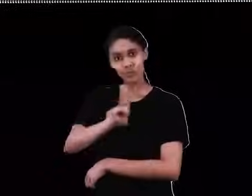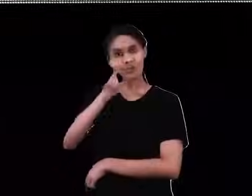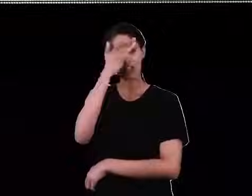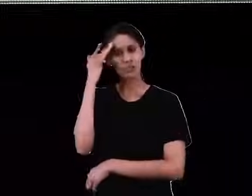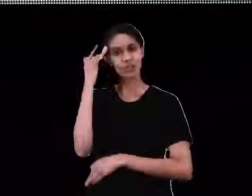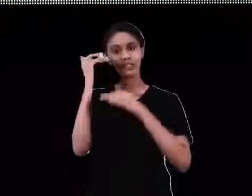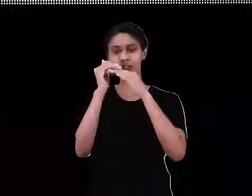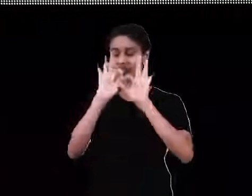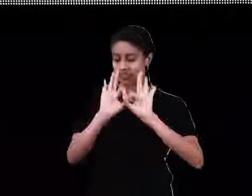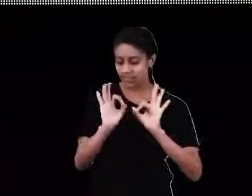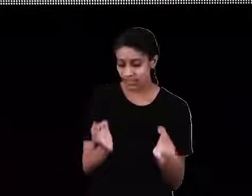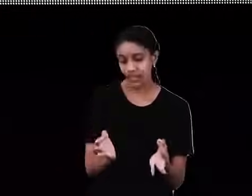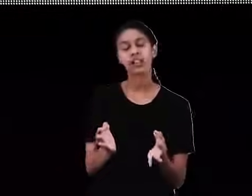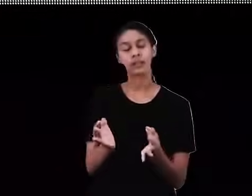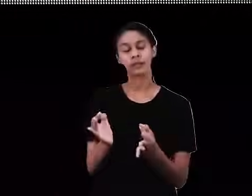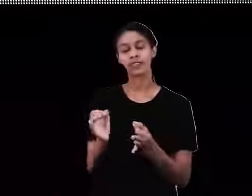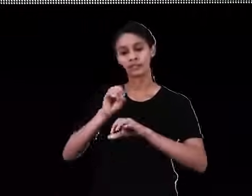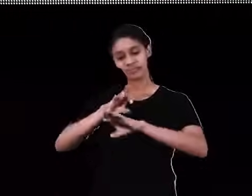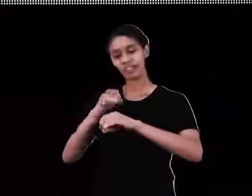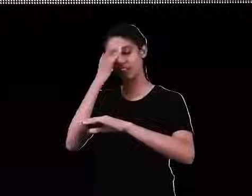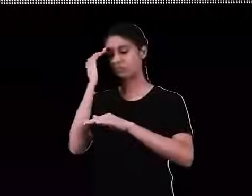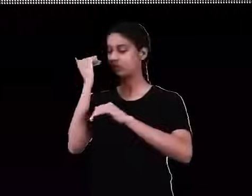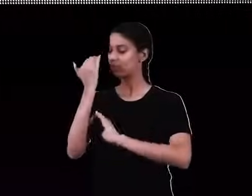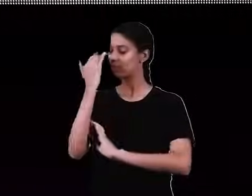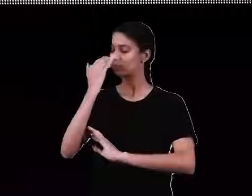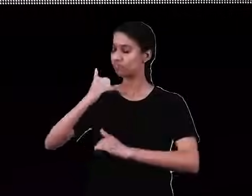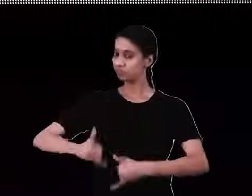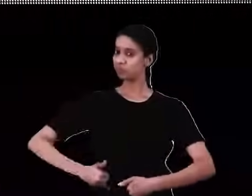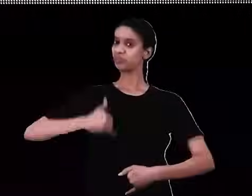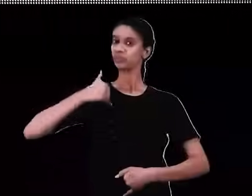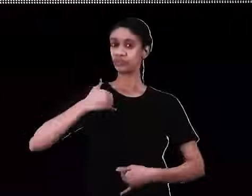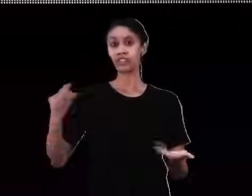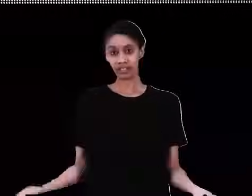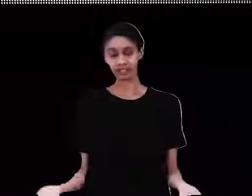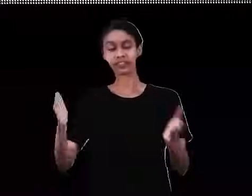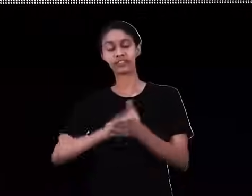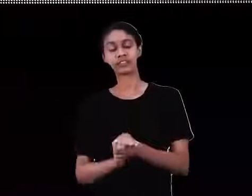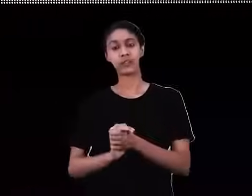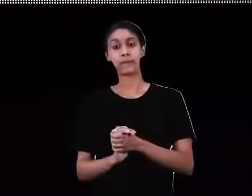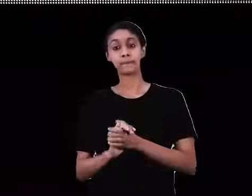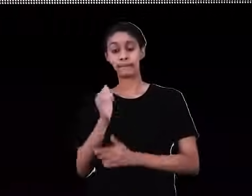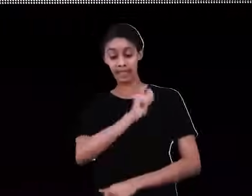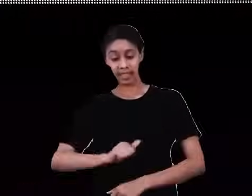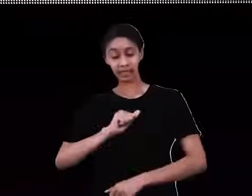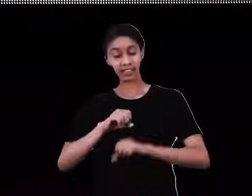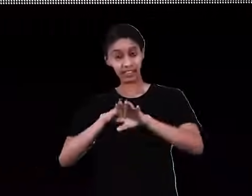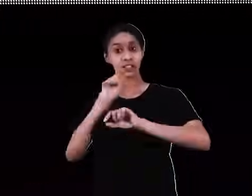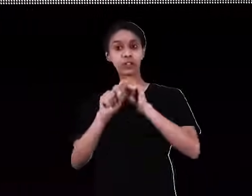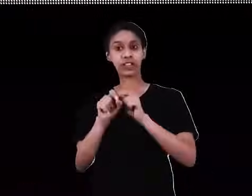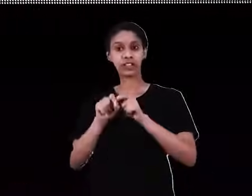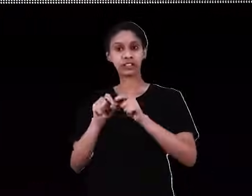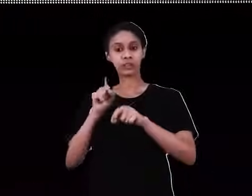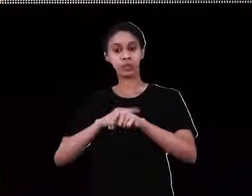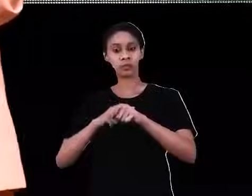pequenos para ensinar os grandes. Abigail estava deixando uma lição aqui para mim e para você, que na hora da crise, mais